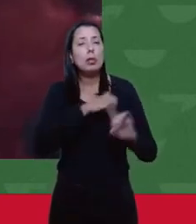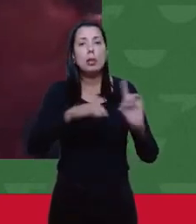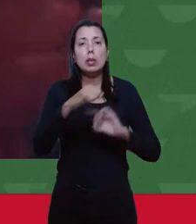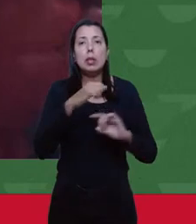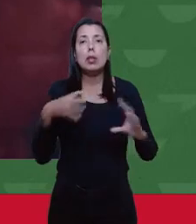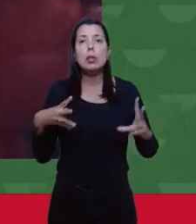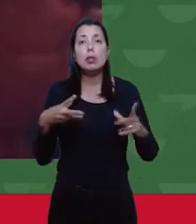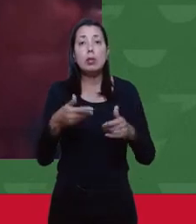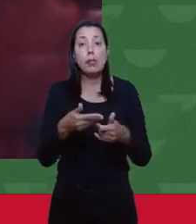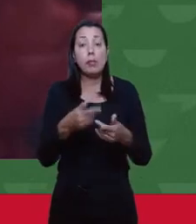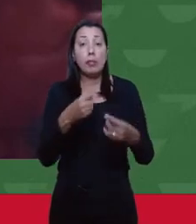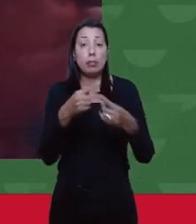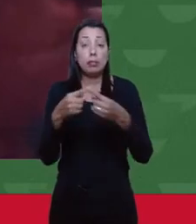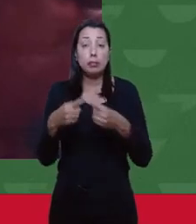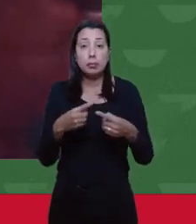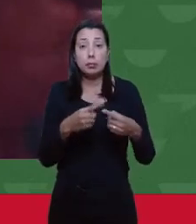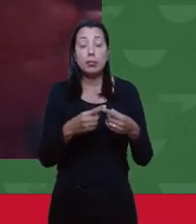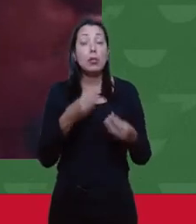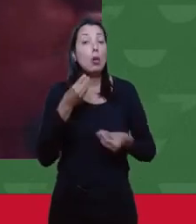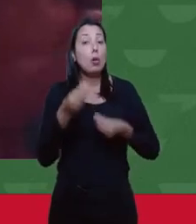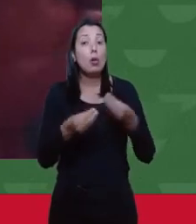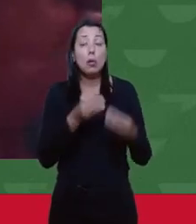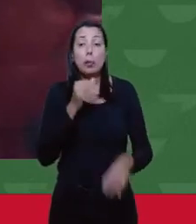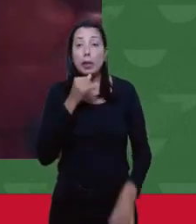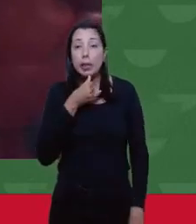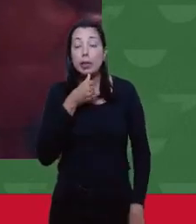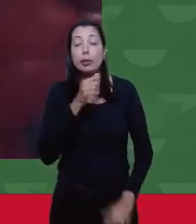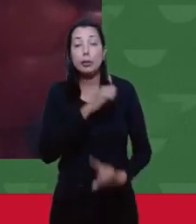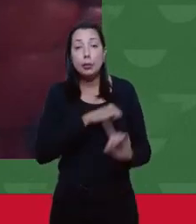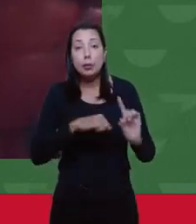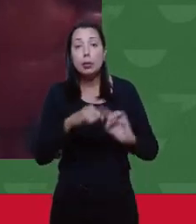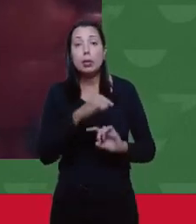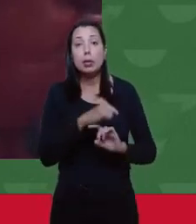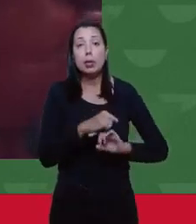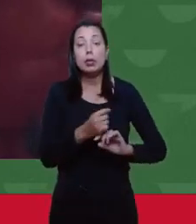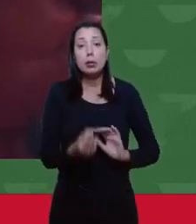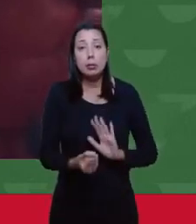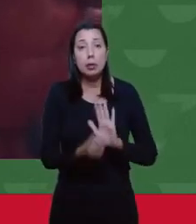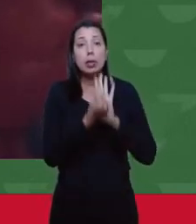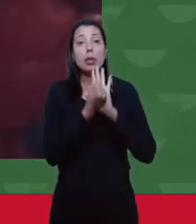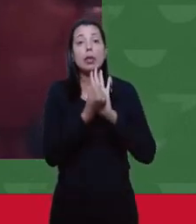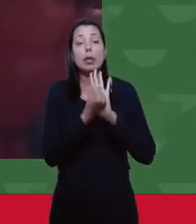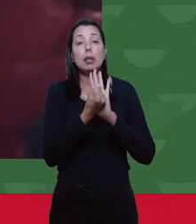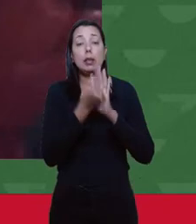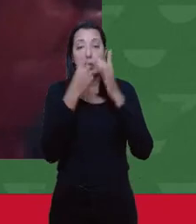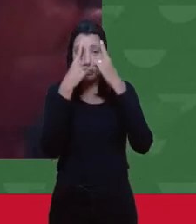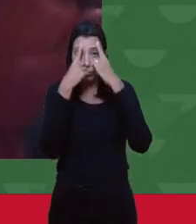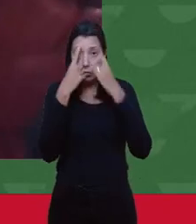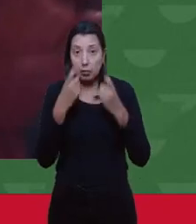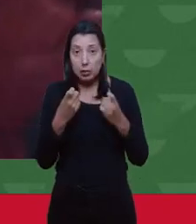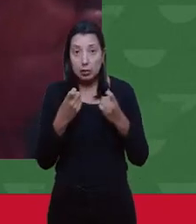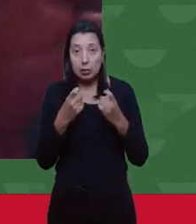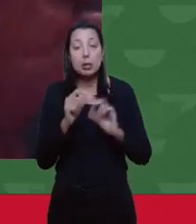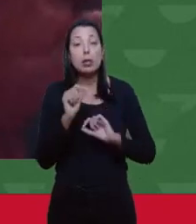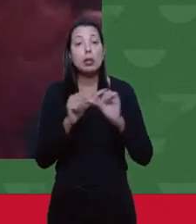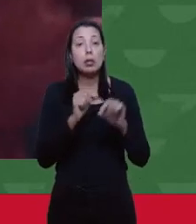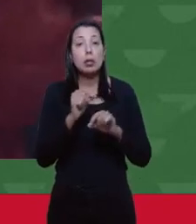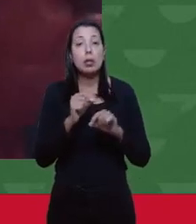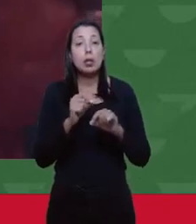toda. Porque como é triste uma sociedade marcada pela violência e que